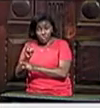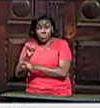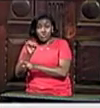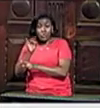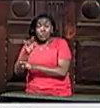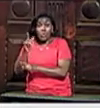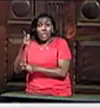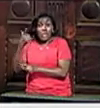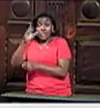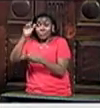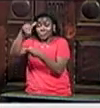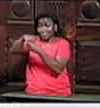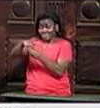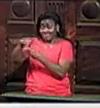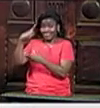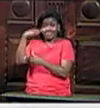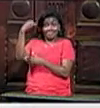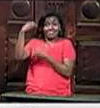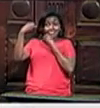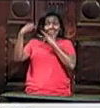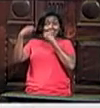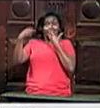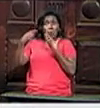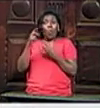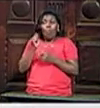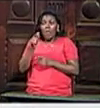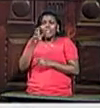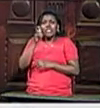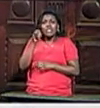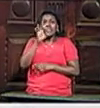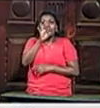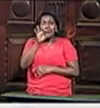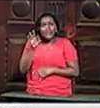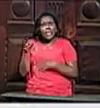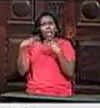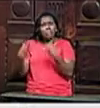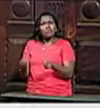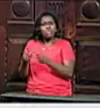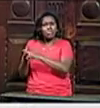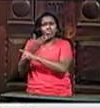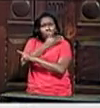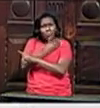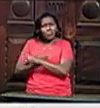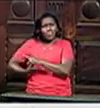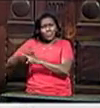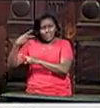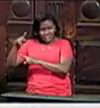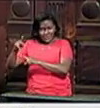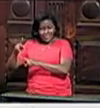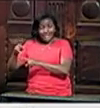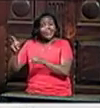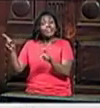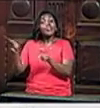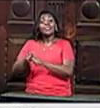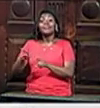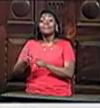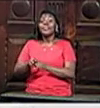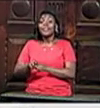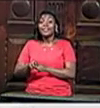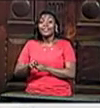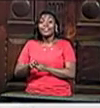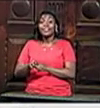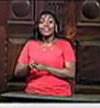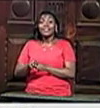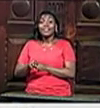eleitoral consagrador quase metade do eleitorado aprovando o seu governo nas urnas neste primeiro turno mas também pela